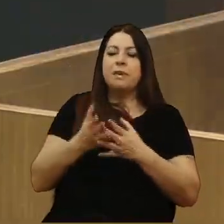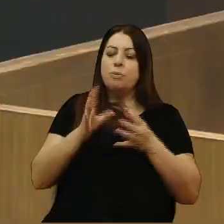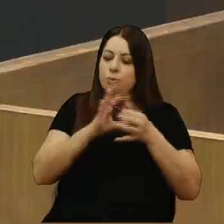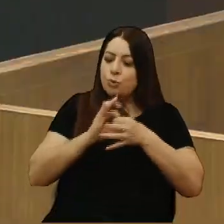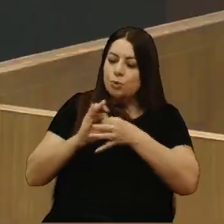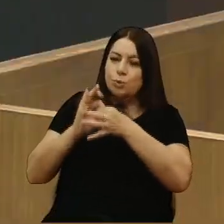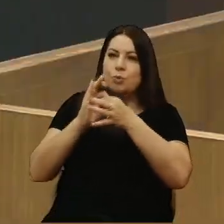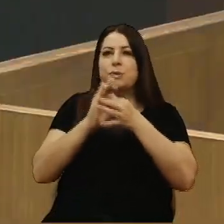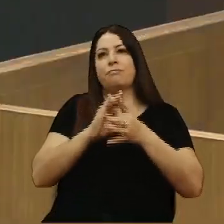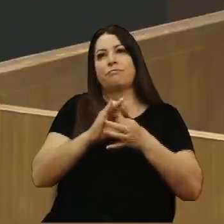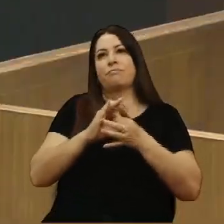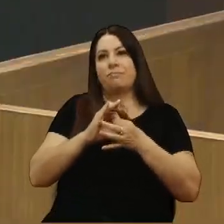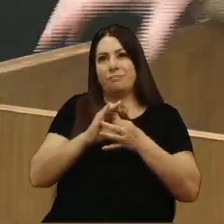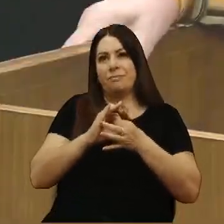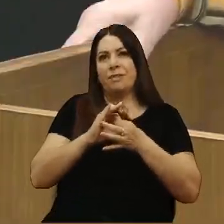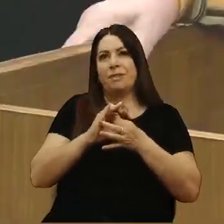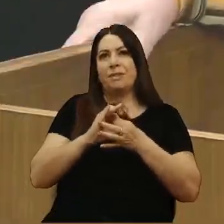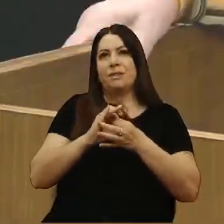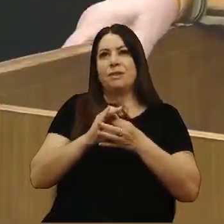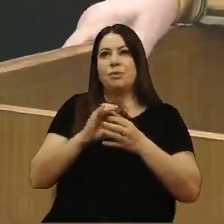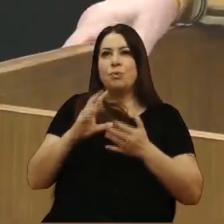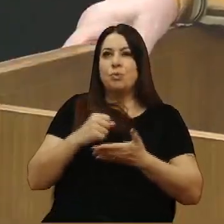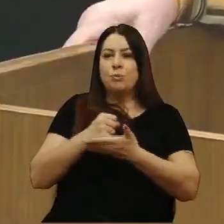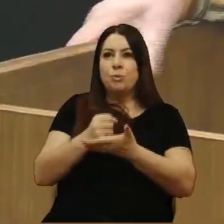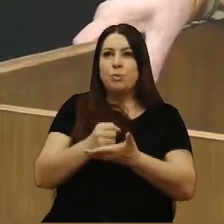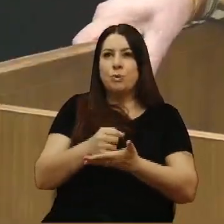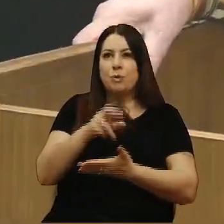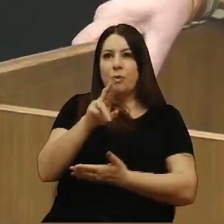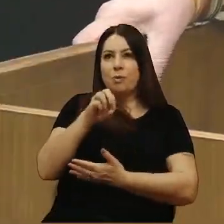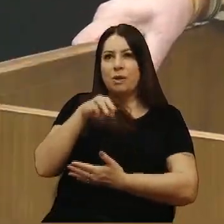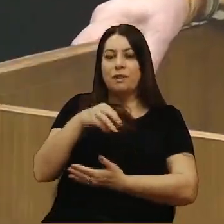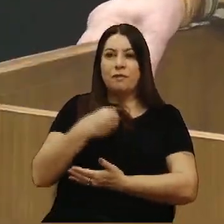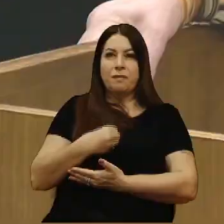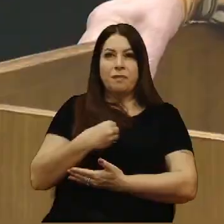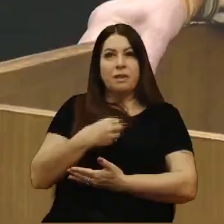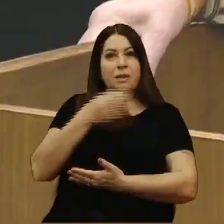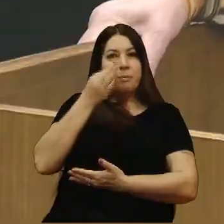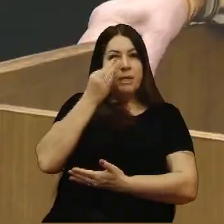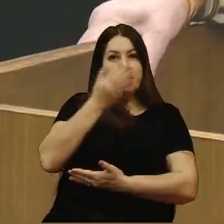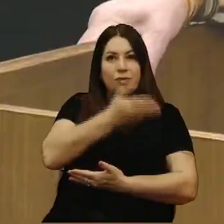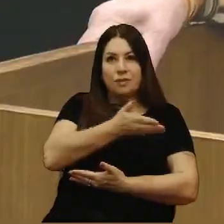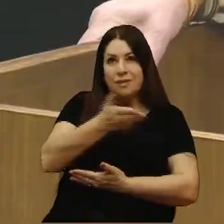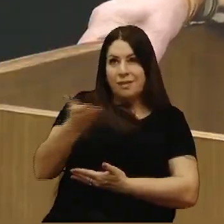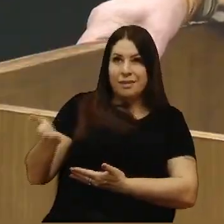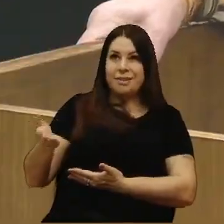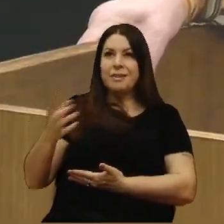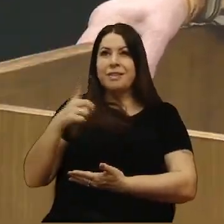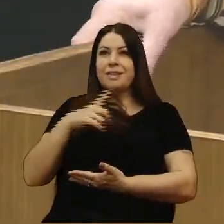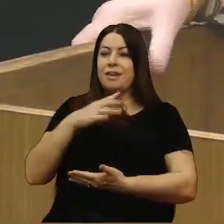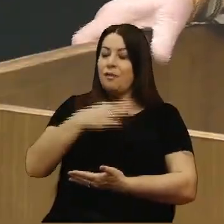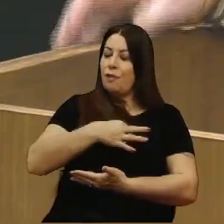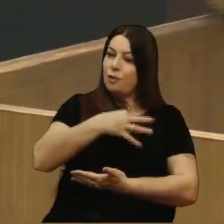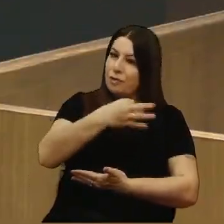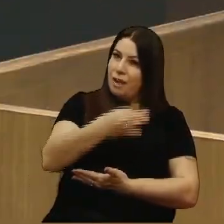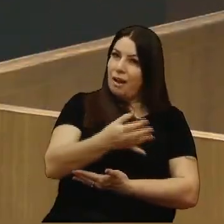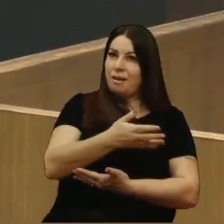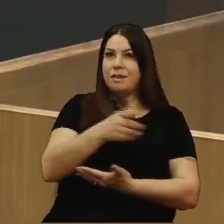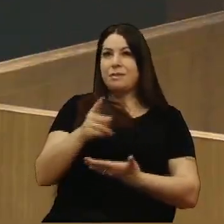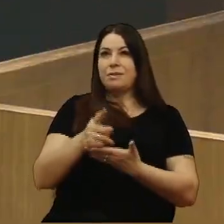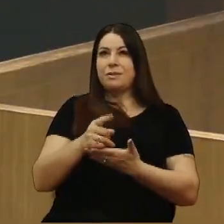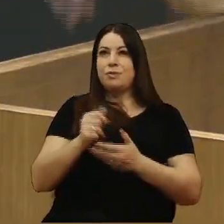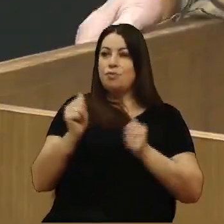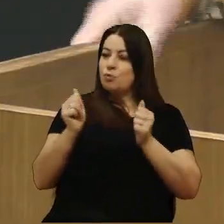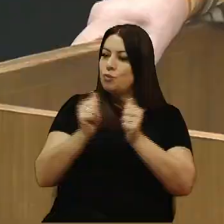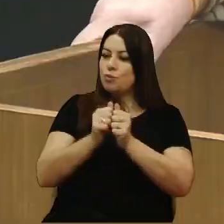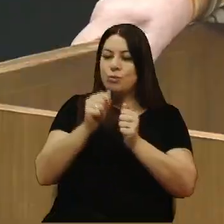unir, gente. Conte conosco, o Rim Viver está presente aí. Tenho voluntários aí que iam comigo